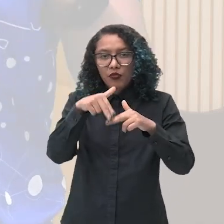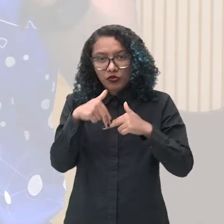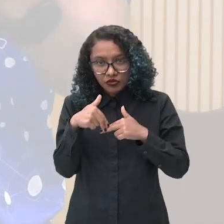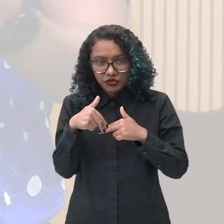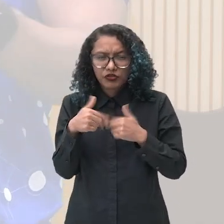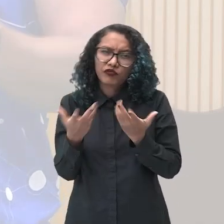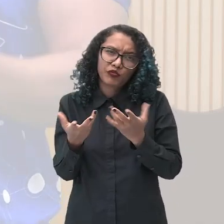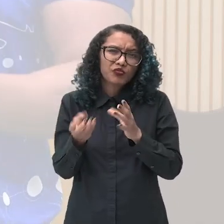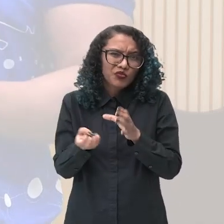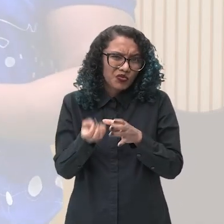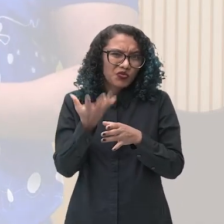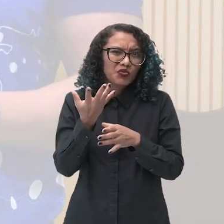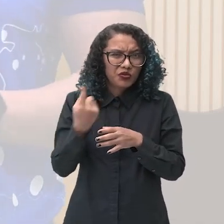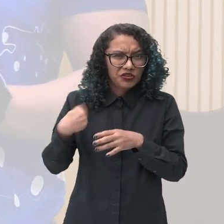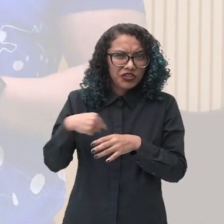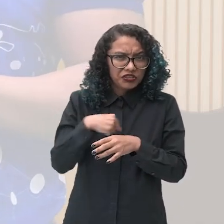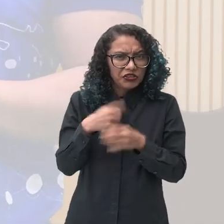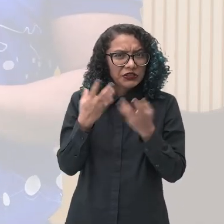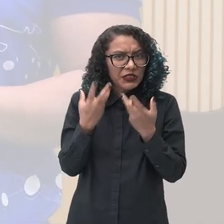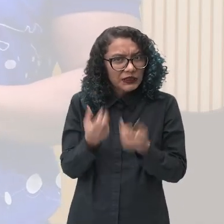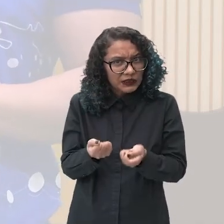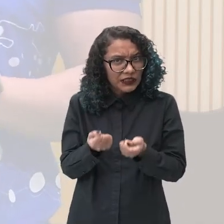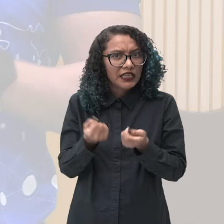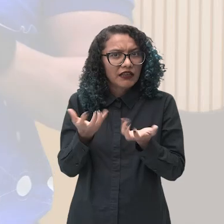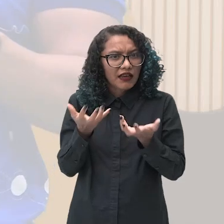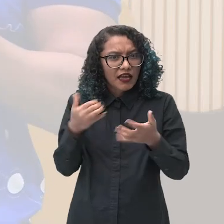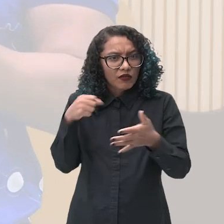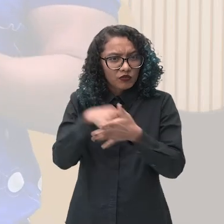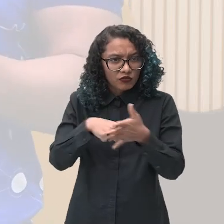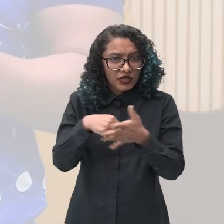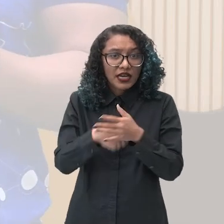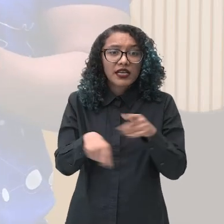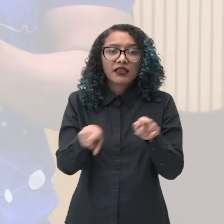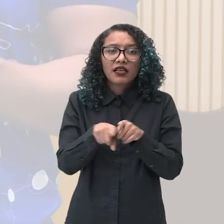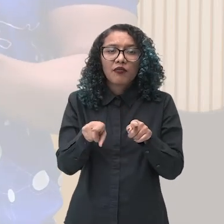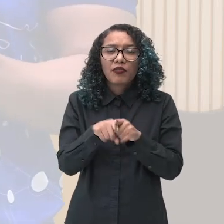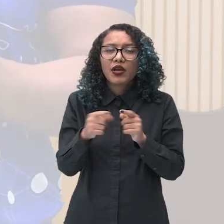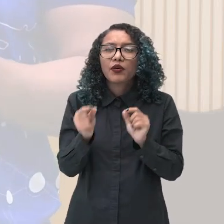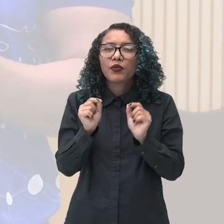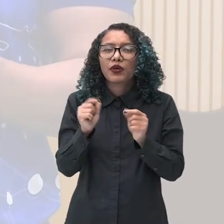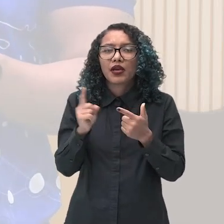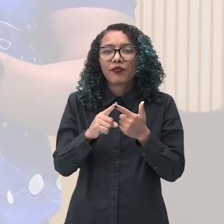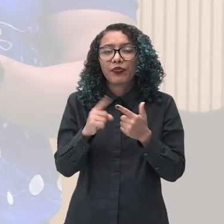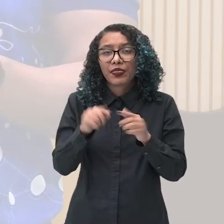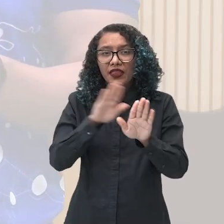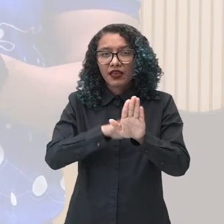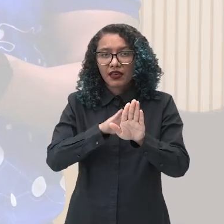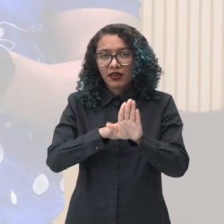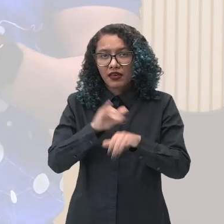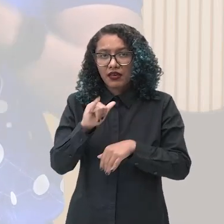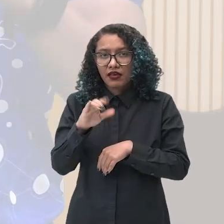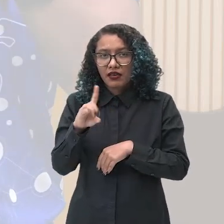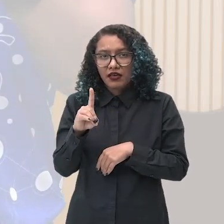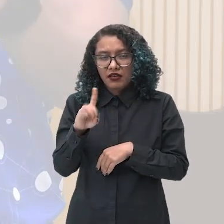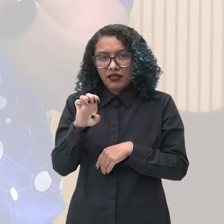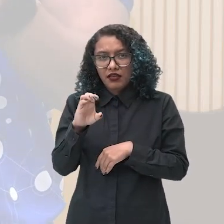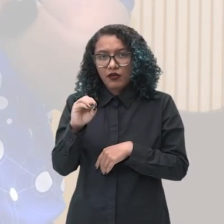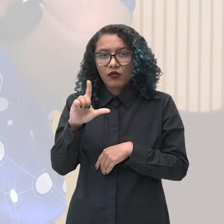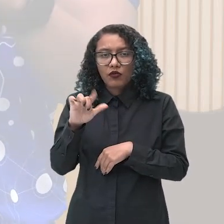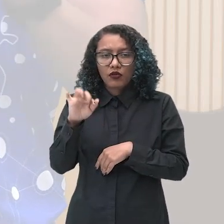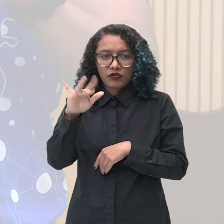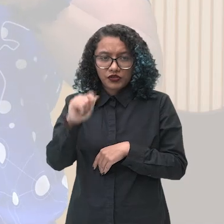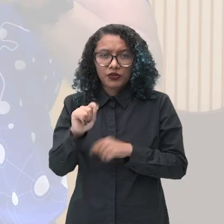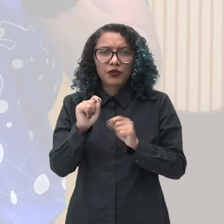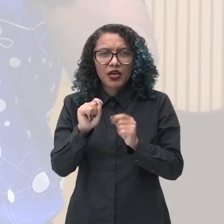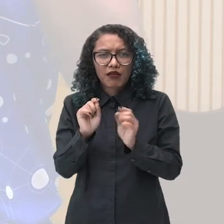E a gente acaba abraçando. Uma ideologia. E a palavra ideologia está relacionada à questão da ideia, tá? De um conjunto de